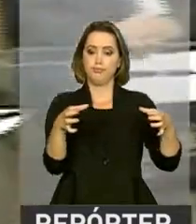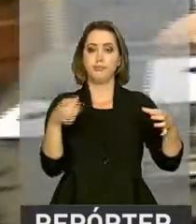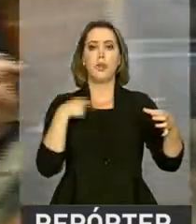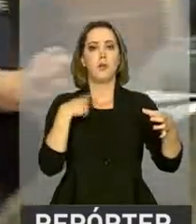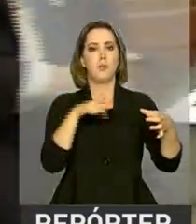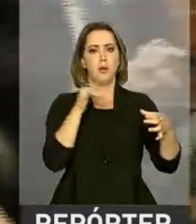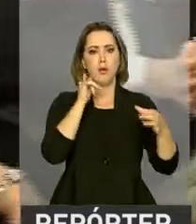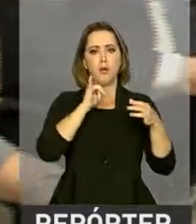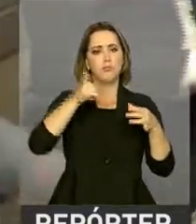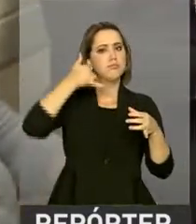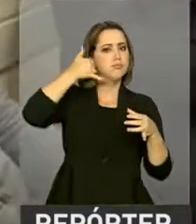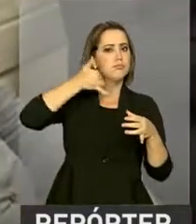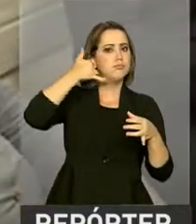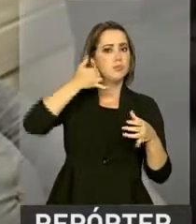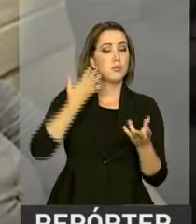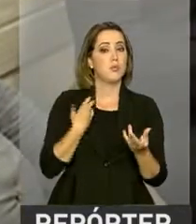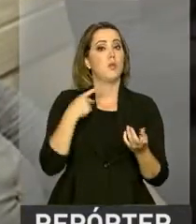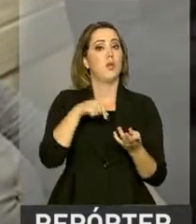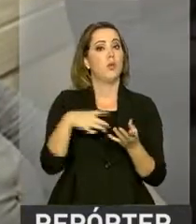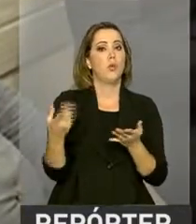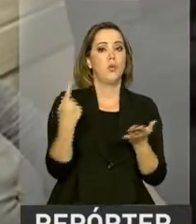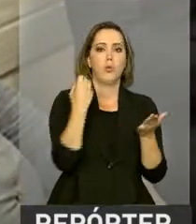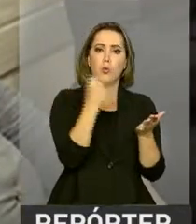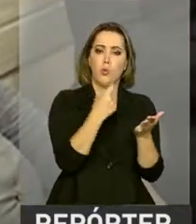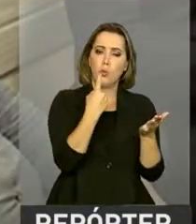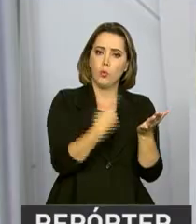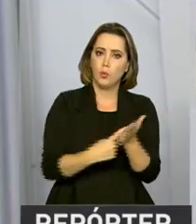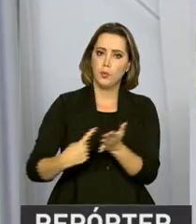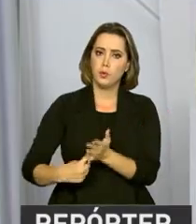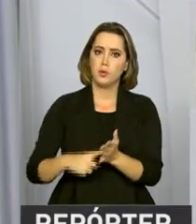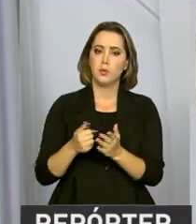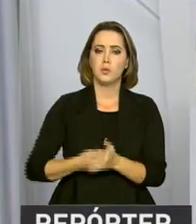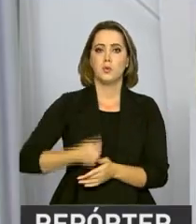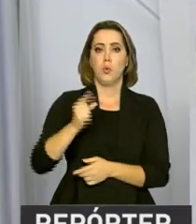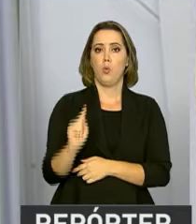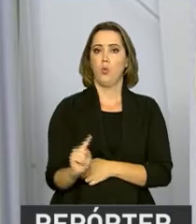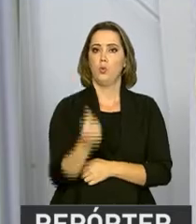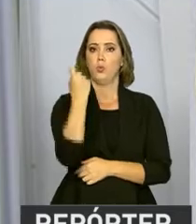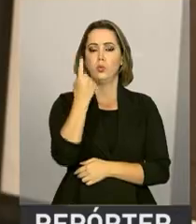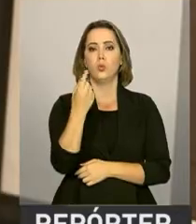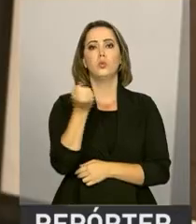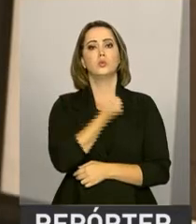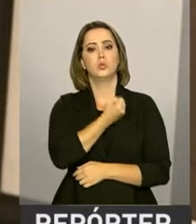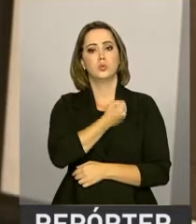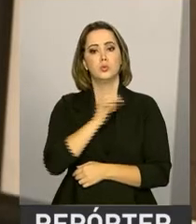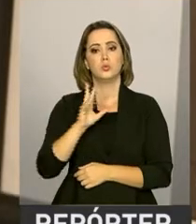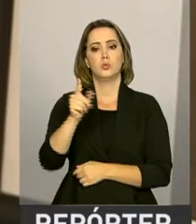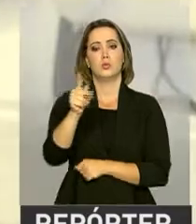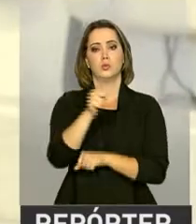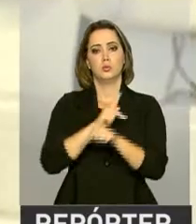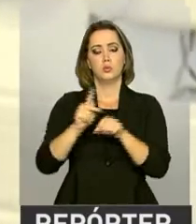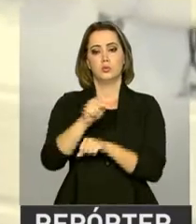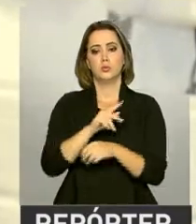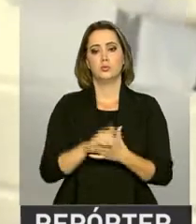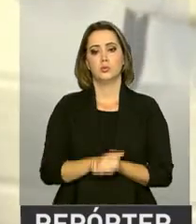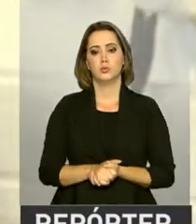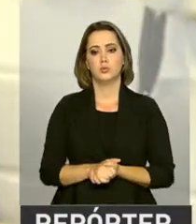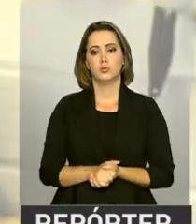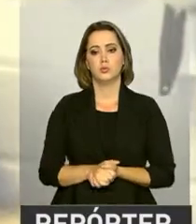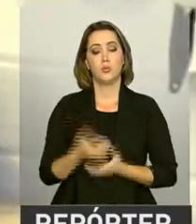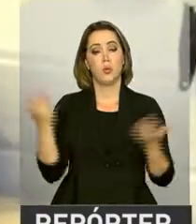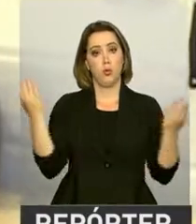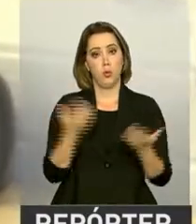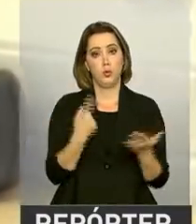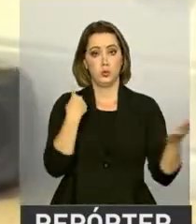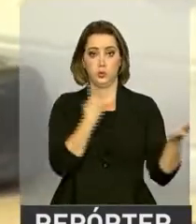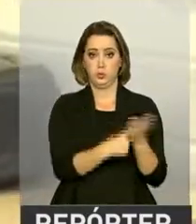de atendimento telefônico o convênio vai permitir a implantação de um número único para o cvv em todo o país com o acordo que hoje